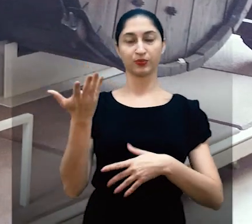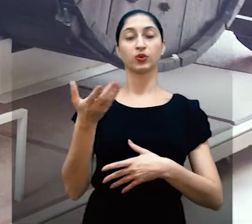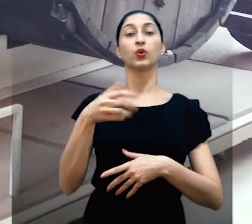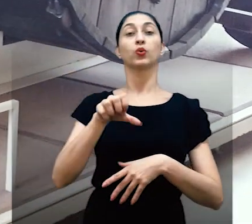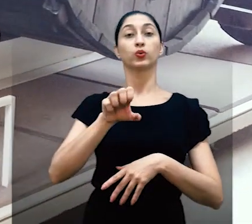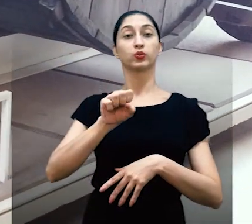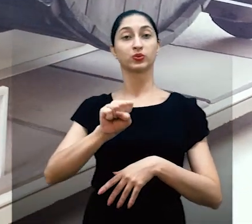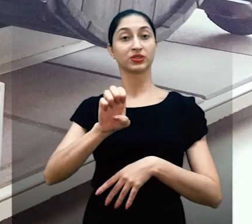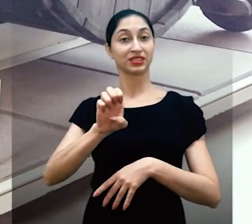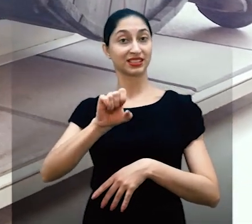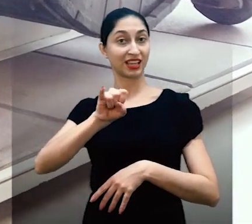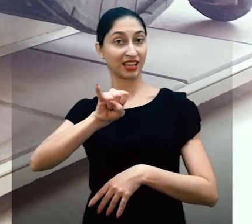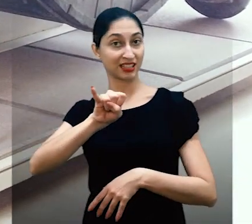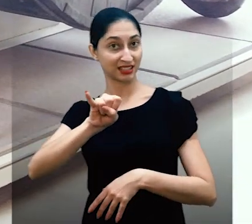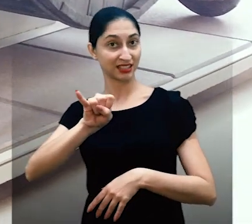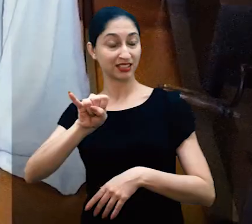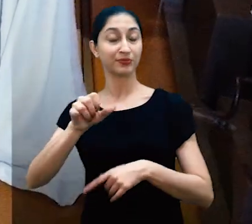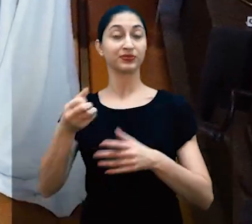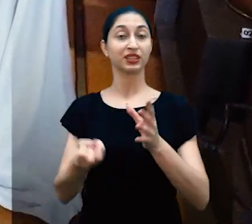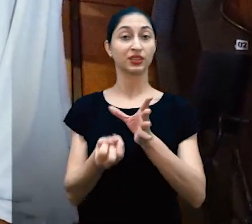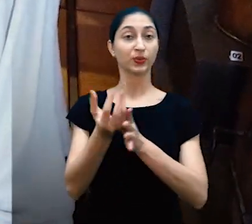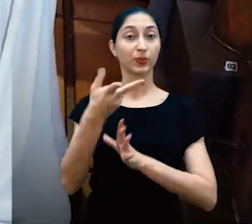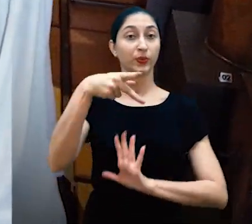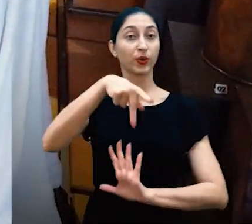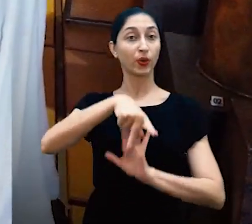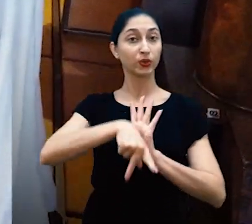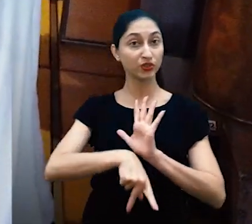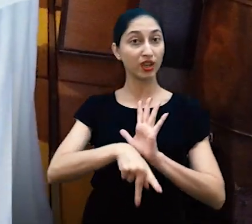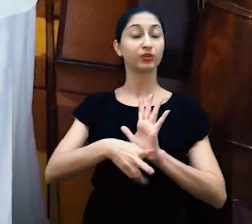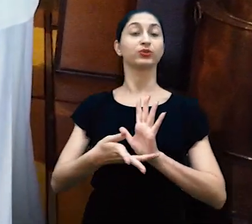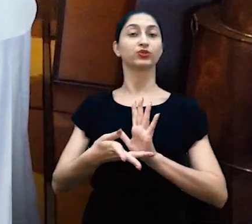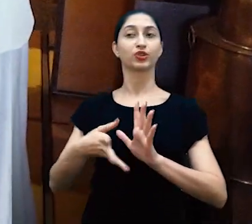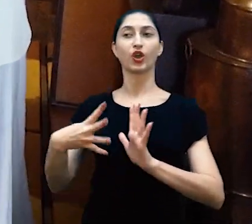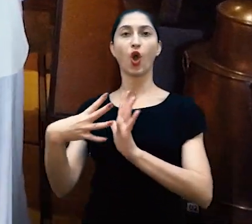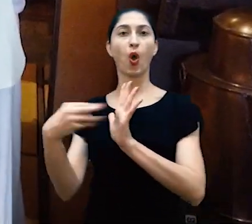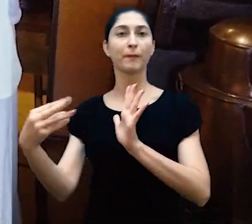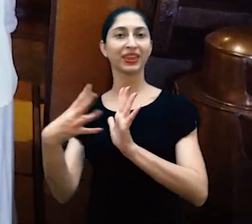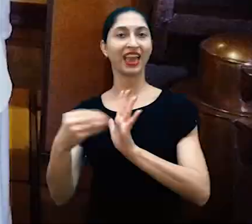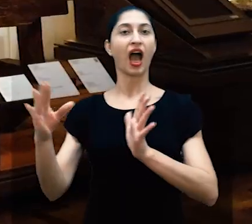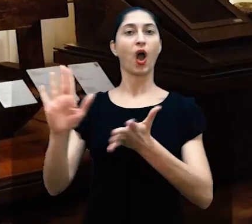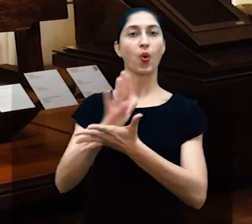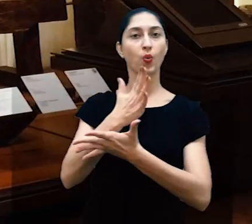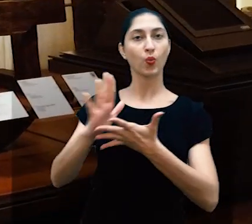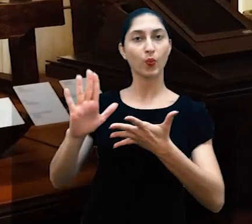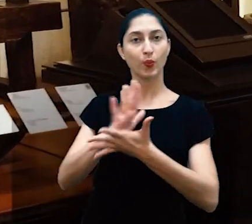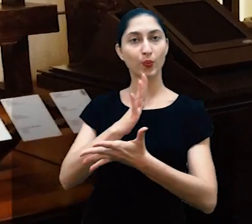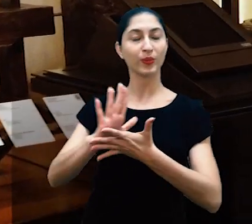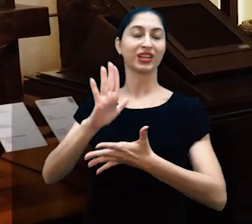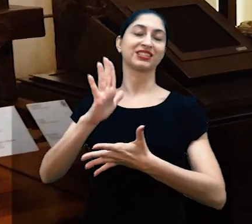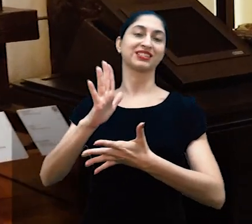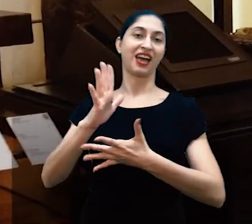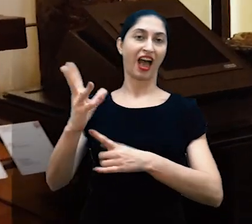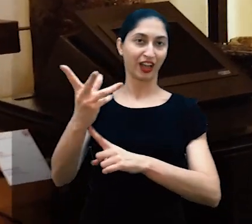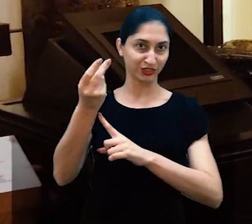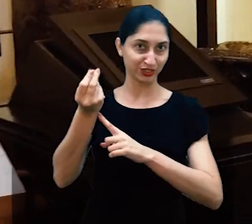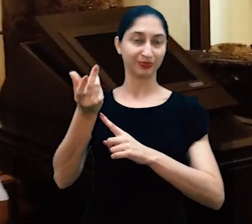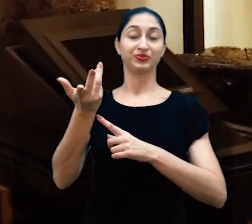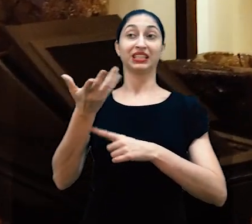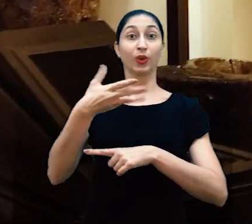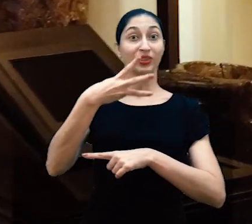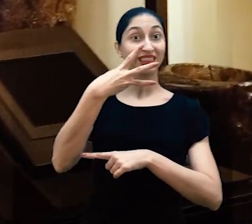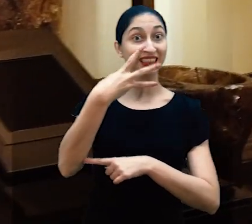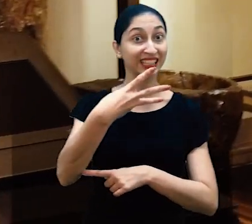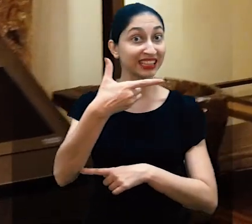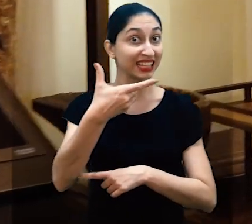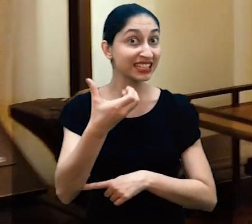SESI Museu de Artes e Ofícios desenvolveu um projeto de réplicas. São 36 peças